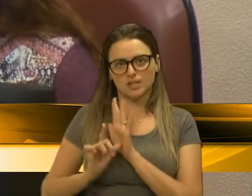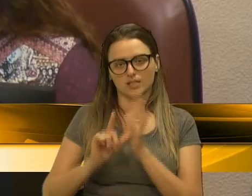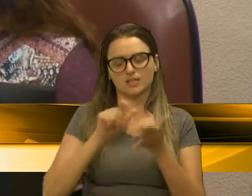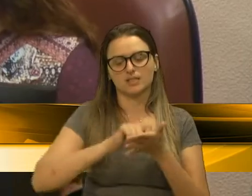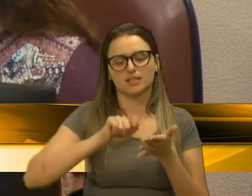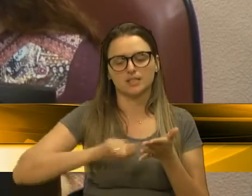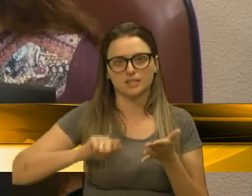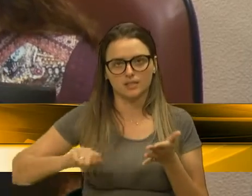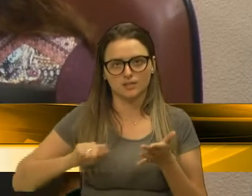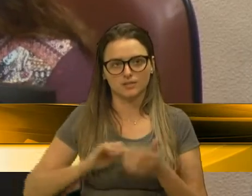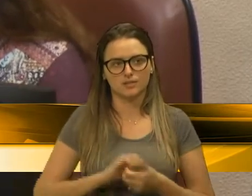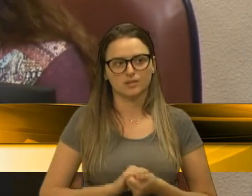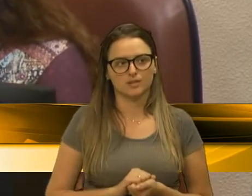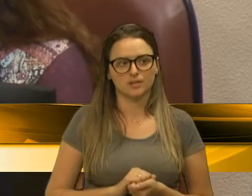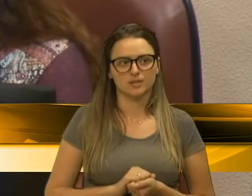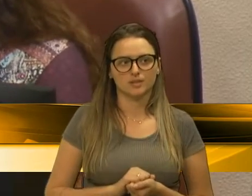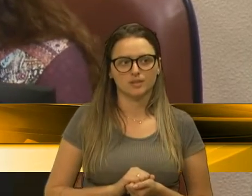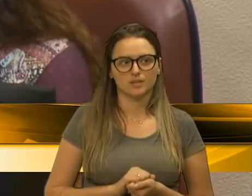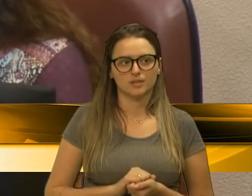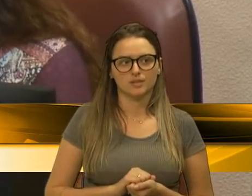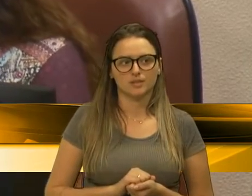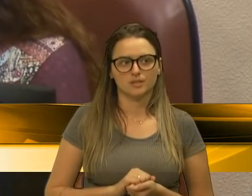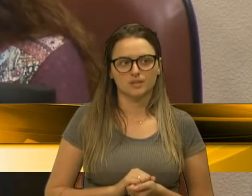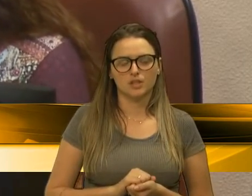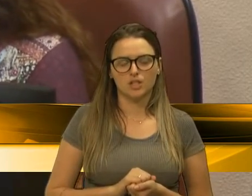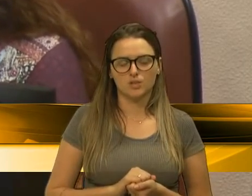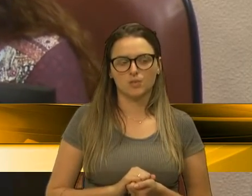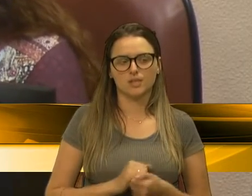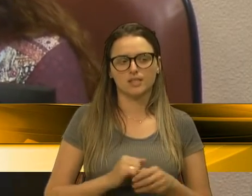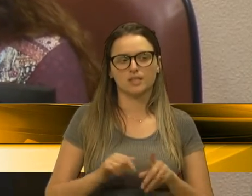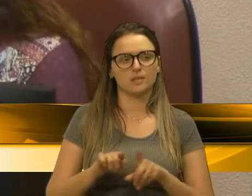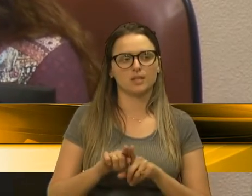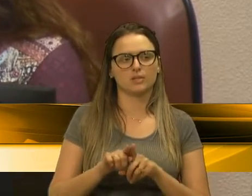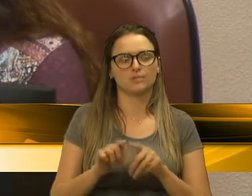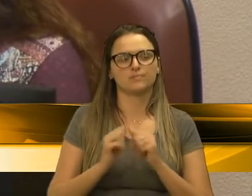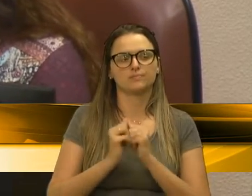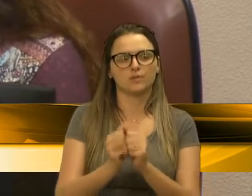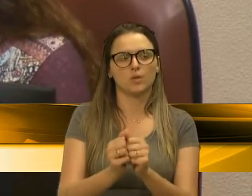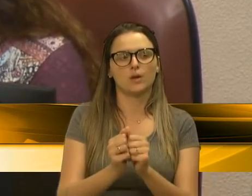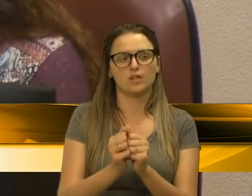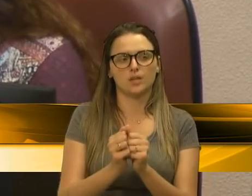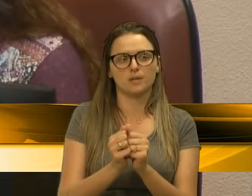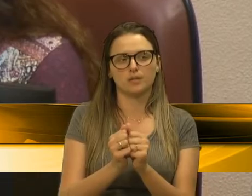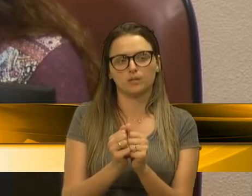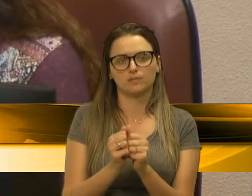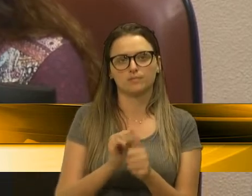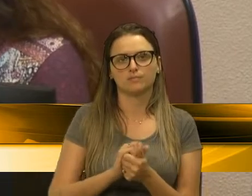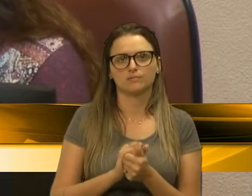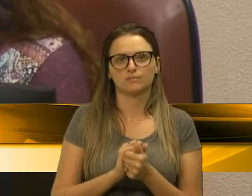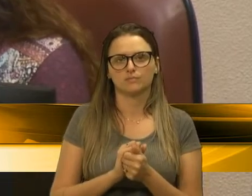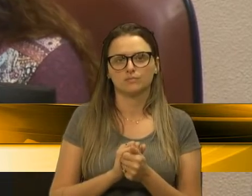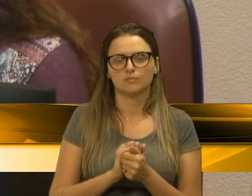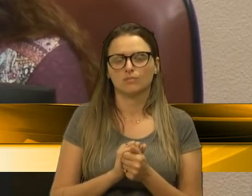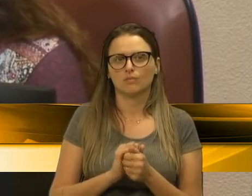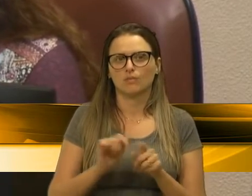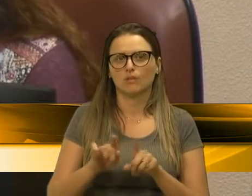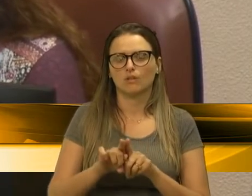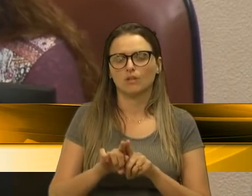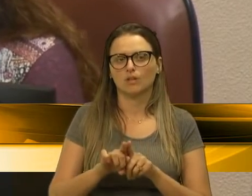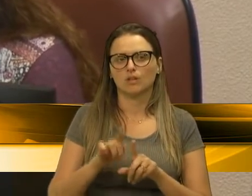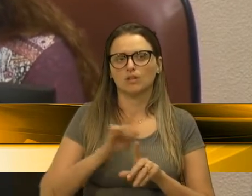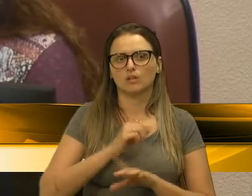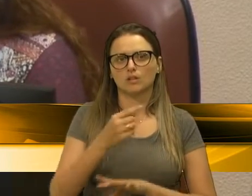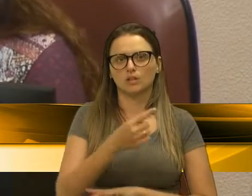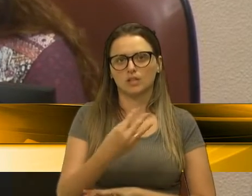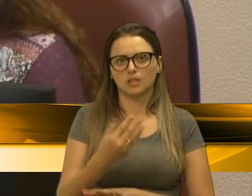transcrito. Quinto, no caso do decreto número 20.381, de 15 de agosto de 2019, que o projeto de decreto legislativo